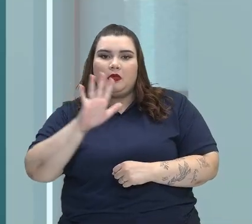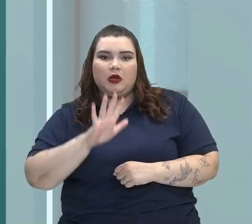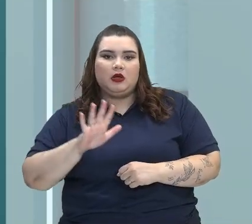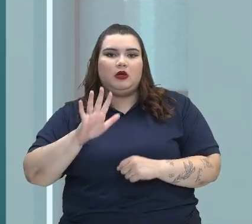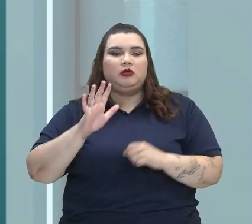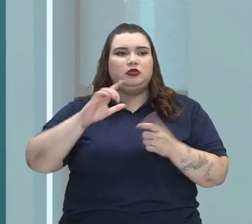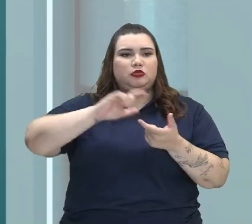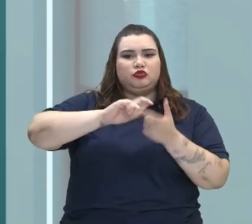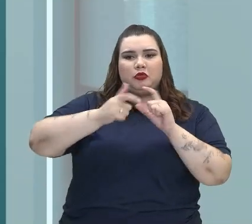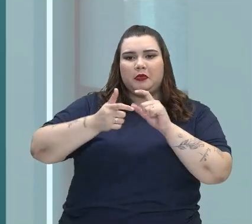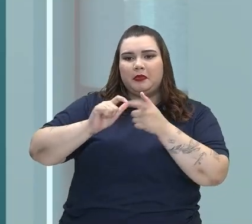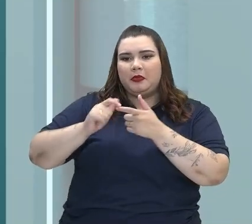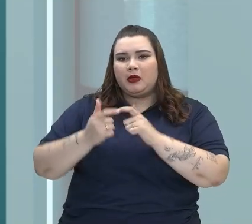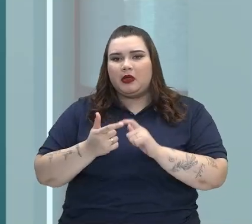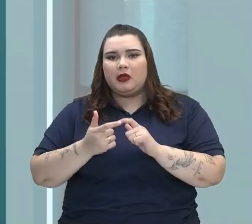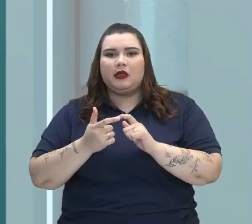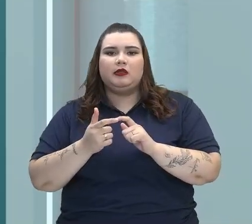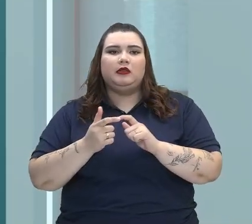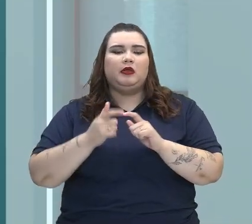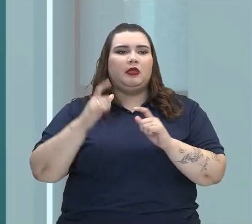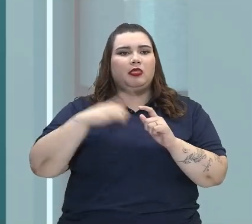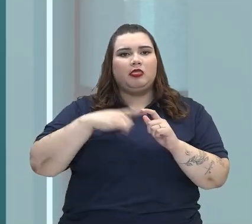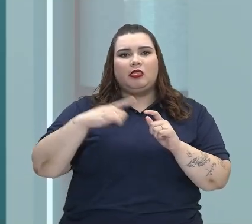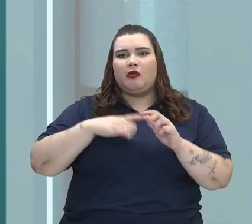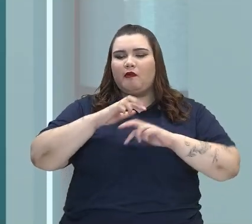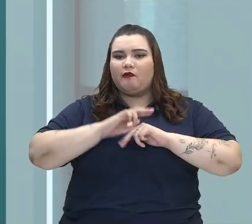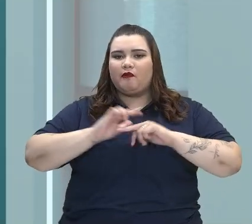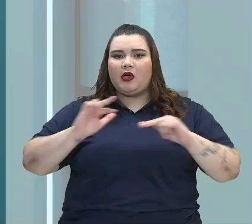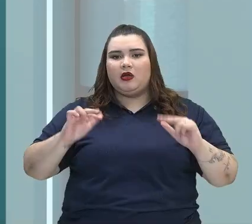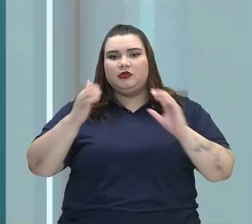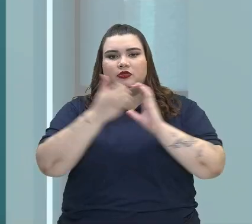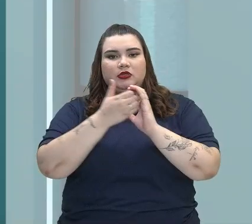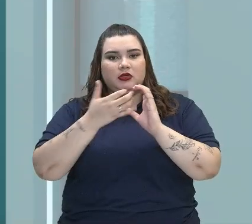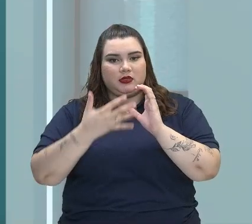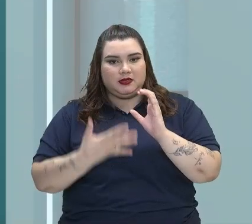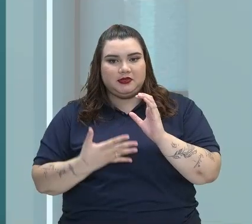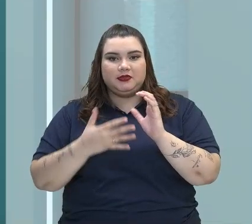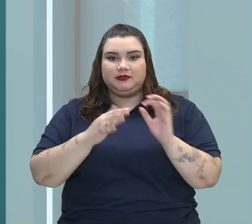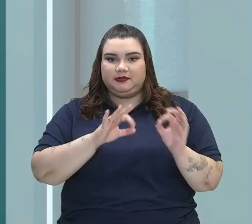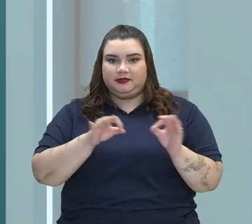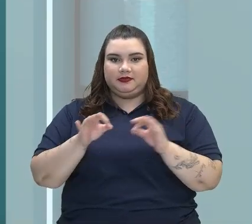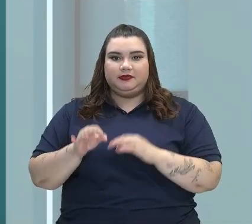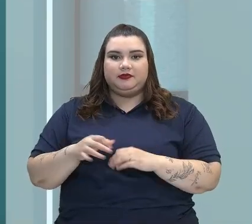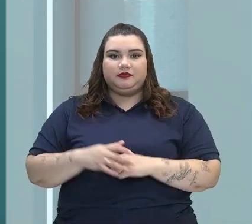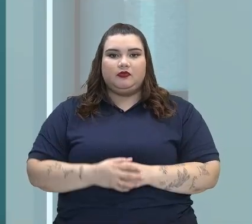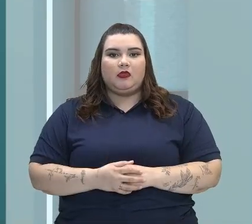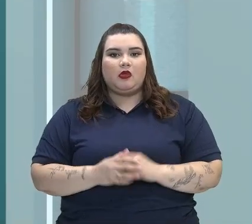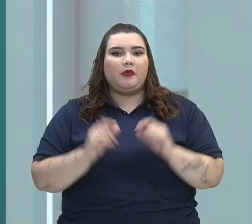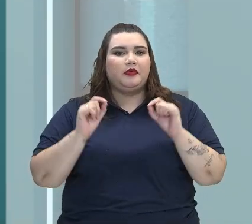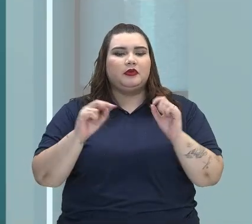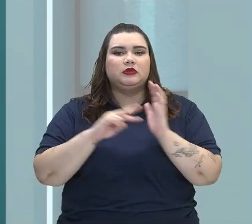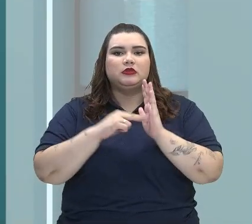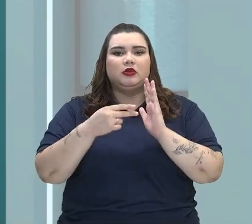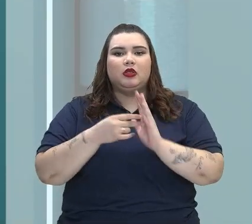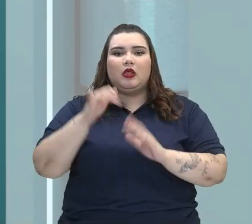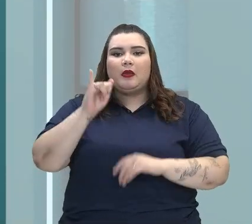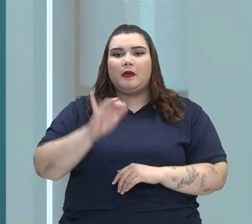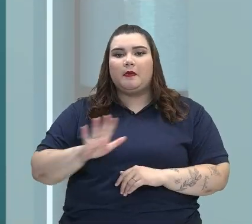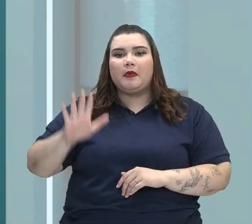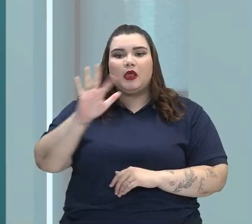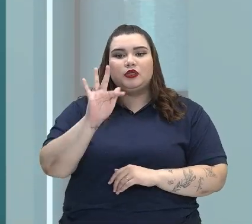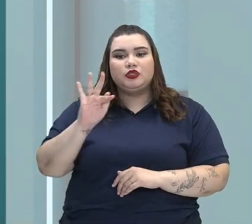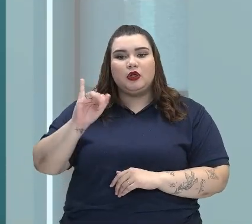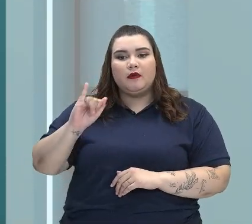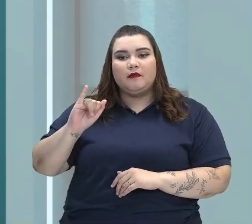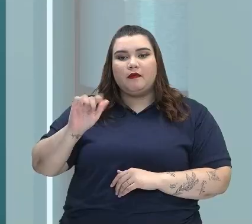ser geométrica, pode ser figurativa ou pode ser abstrata, certo? O que é uma imagem figurativa? É